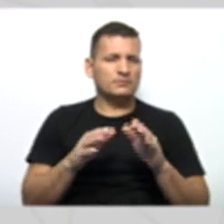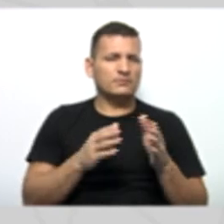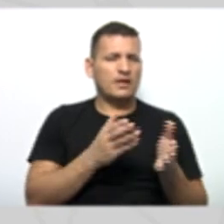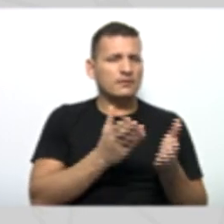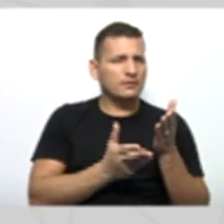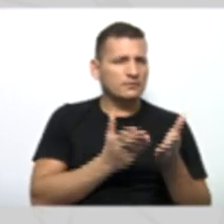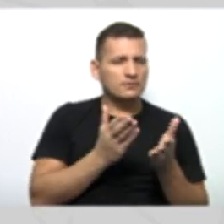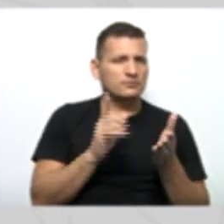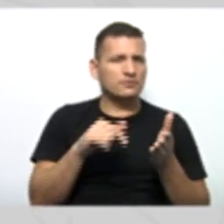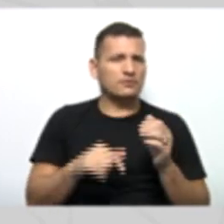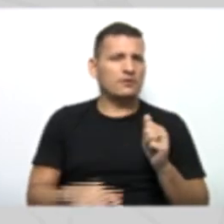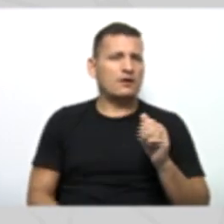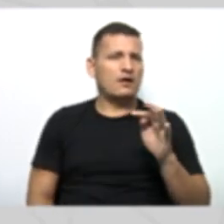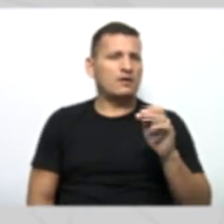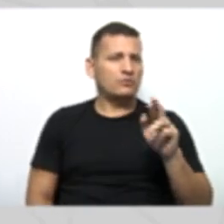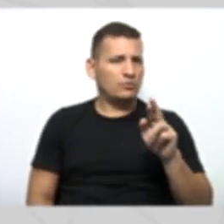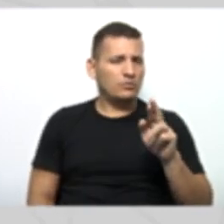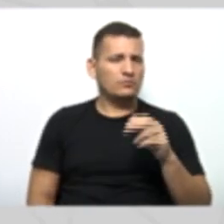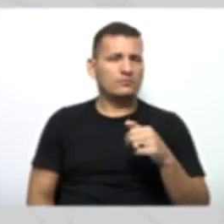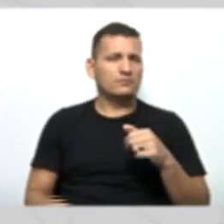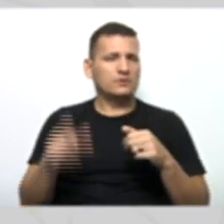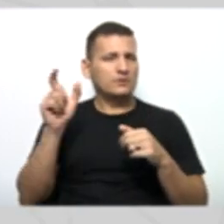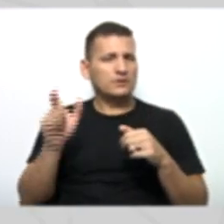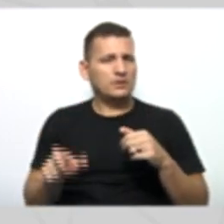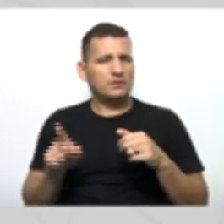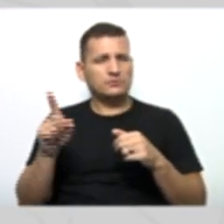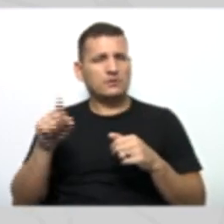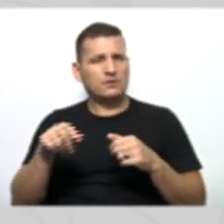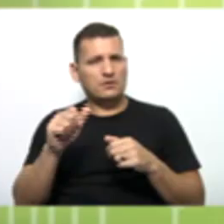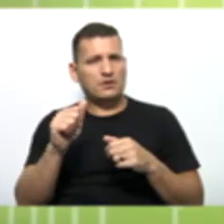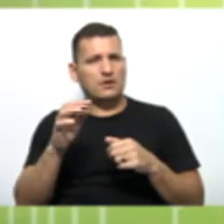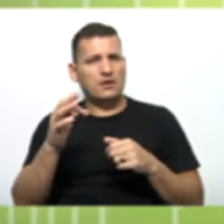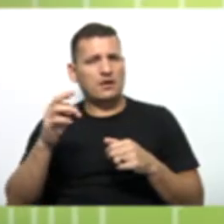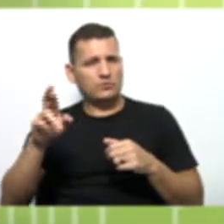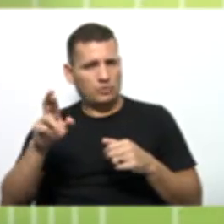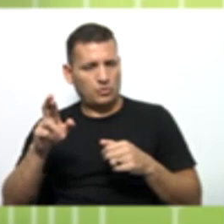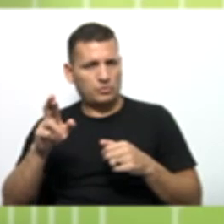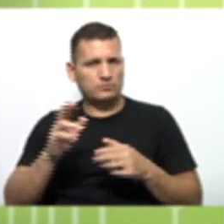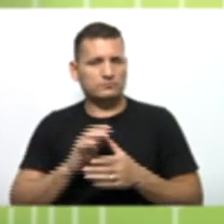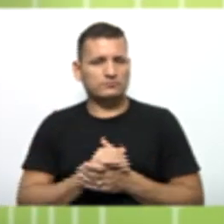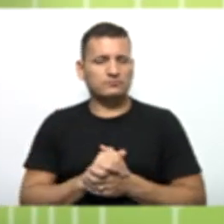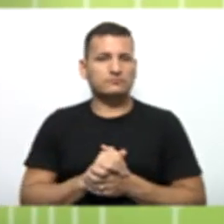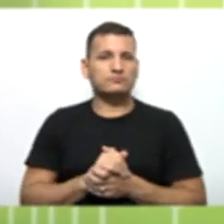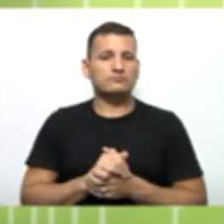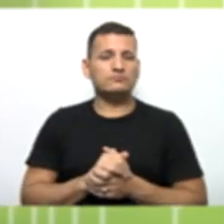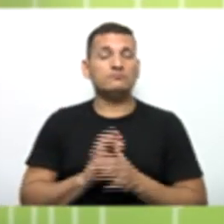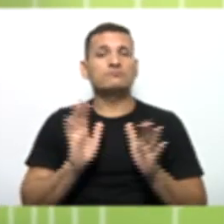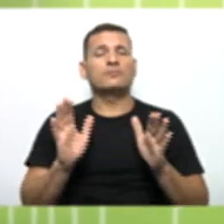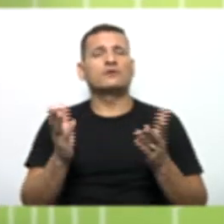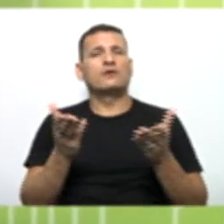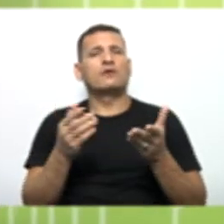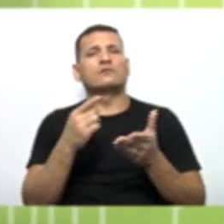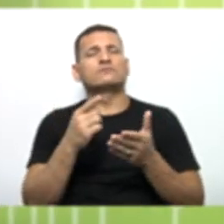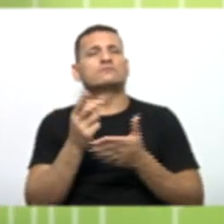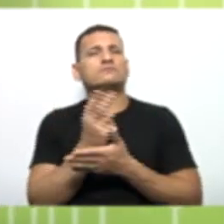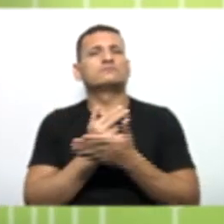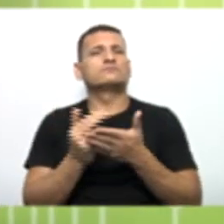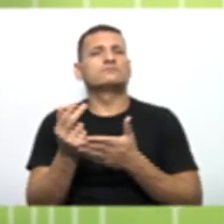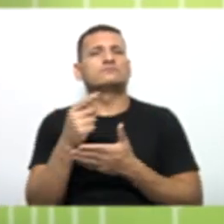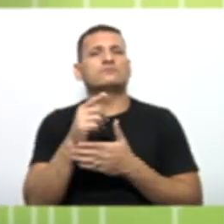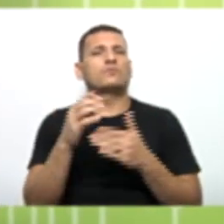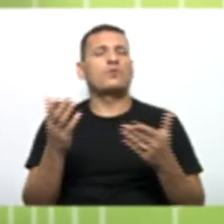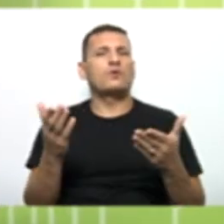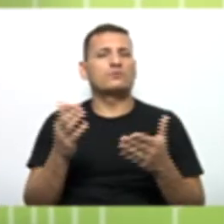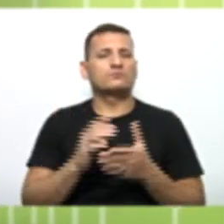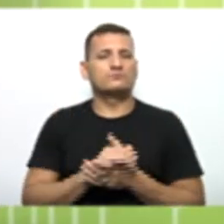ator? Cliente não é um ator? Presta atenção, vem aqui comigo, ó. Qual o diagrama que nós estamos utilizando?